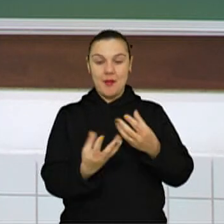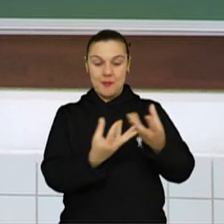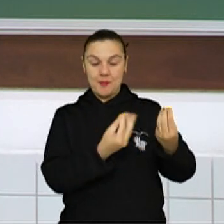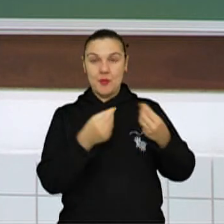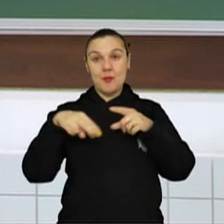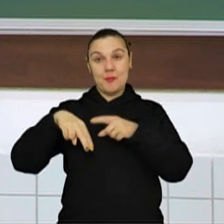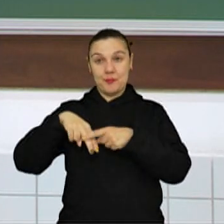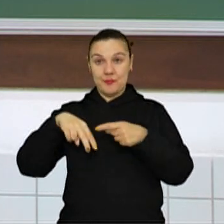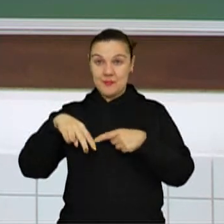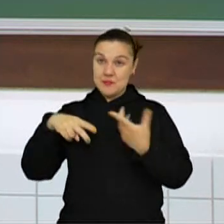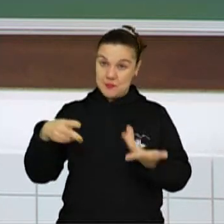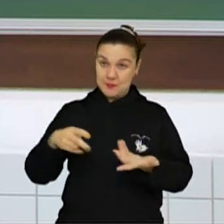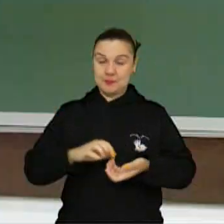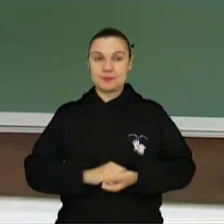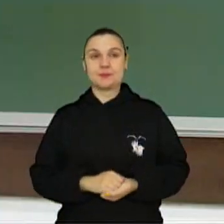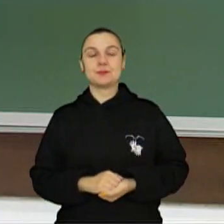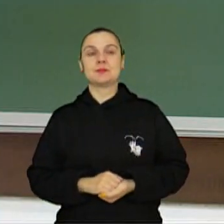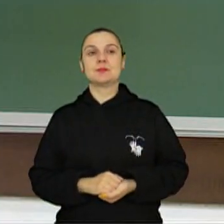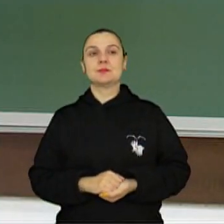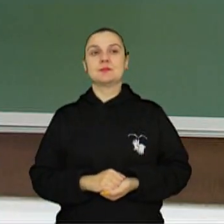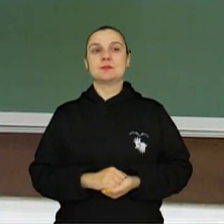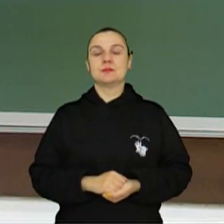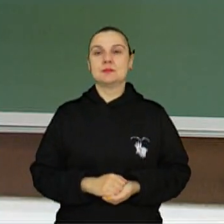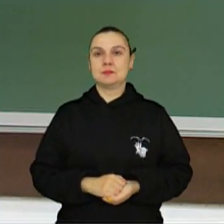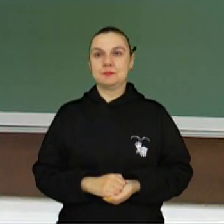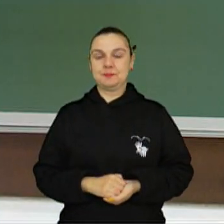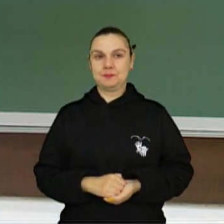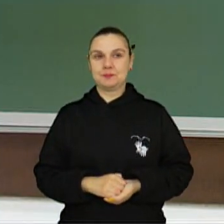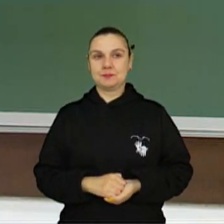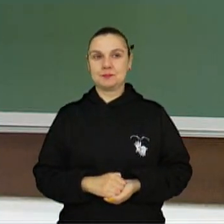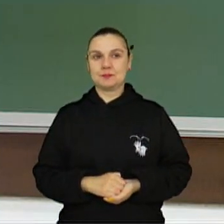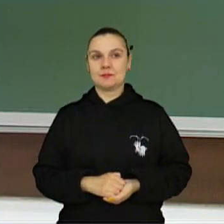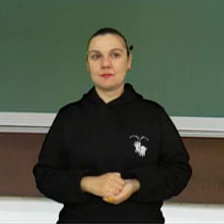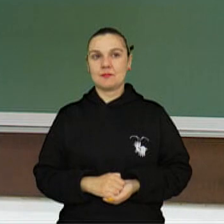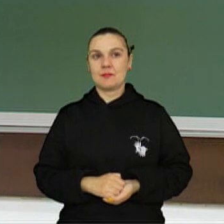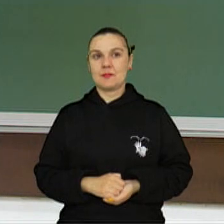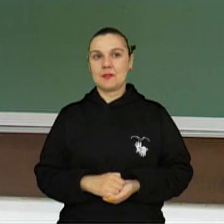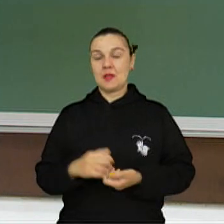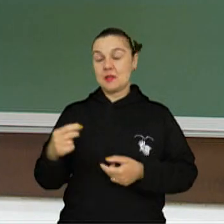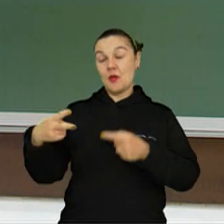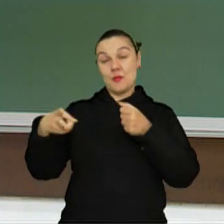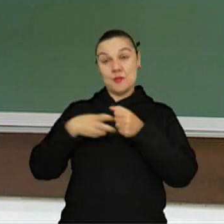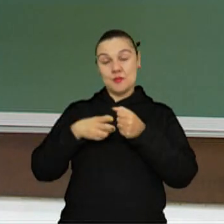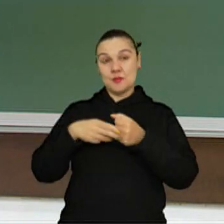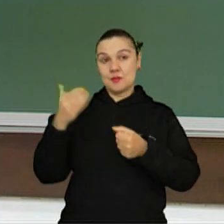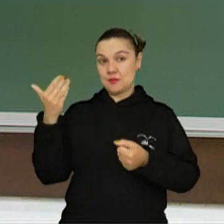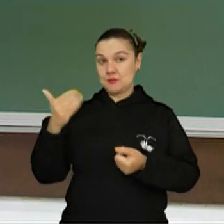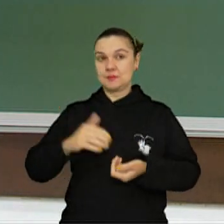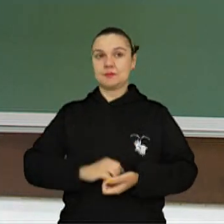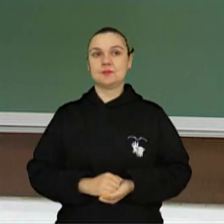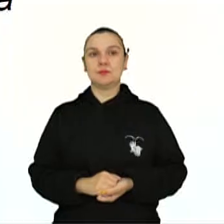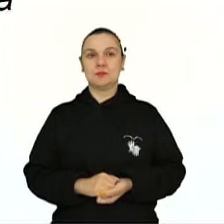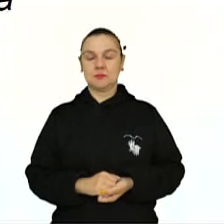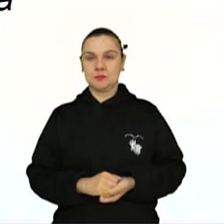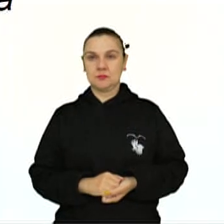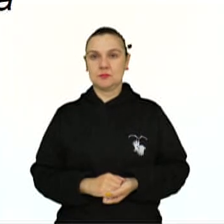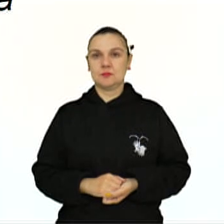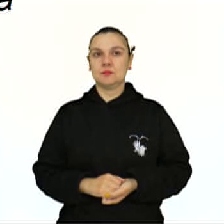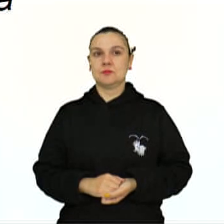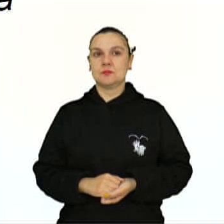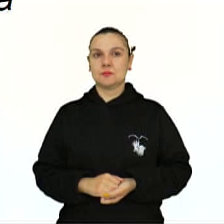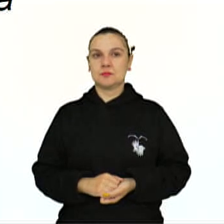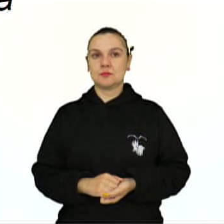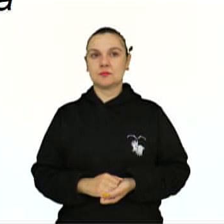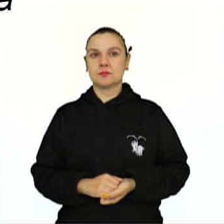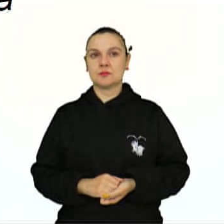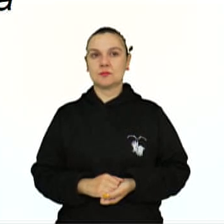for plural, como é o caso na frase aqui, me duelen las pernas. Então, los verbos tener, sentir e